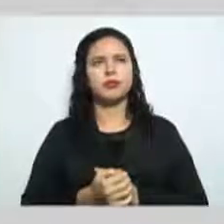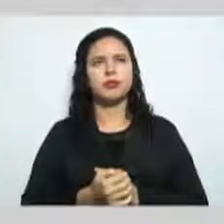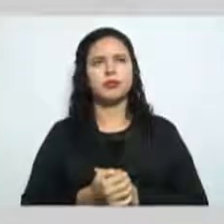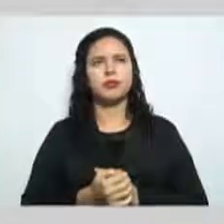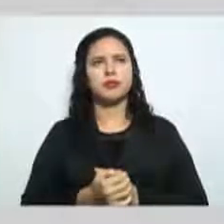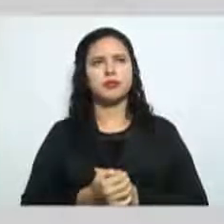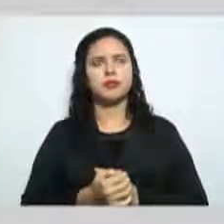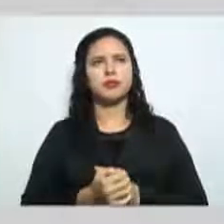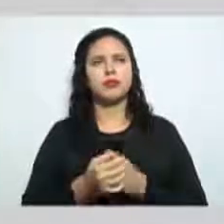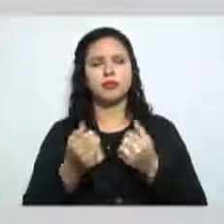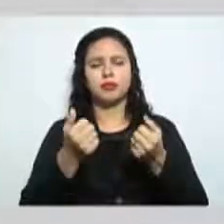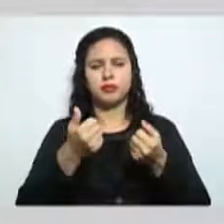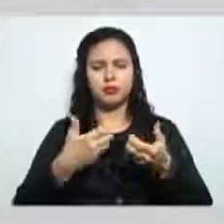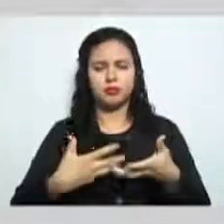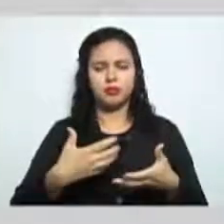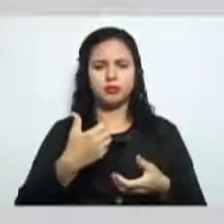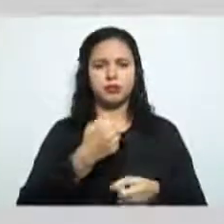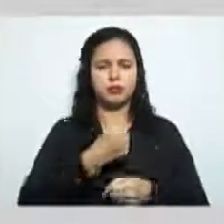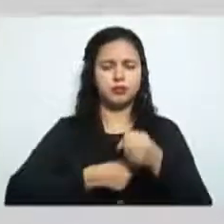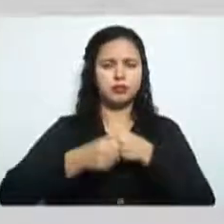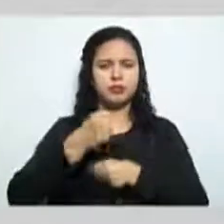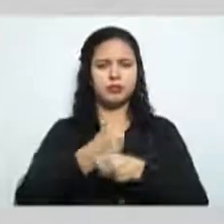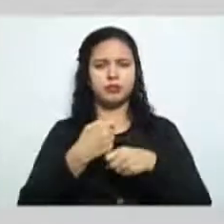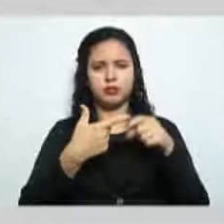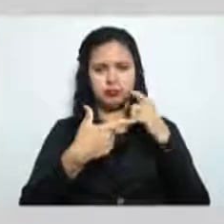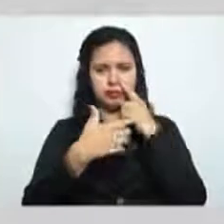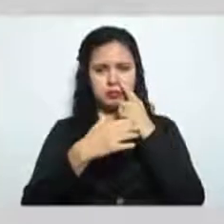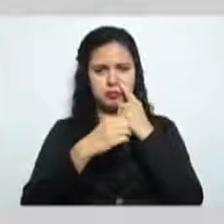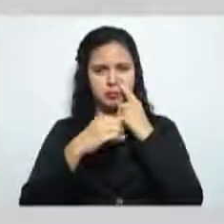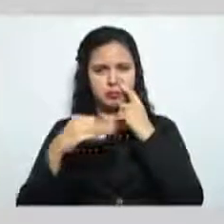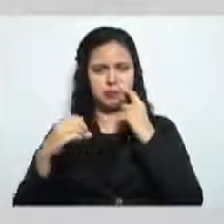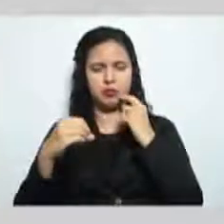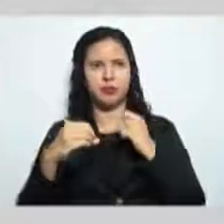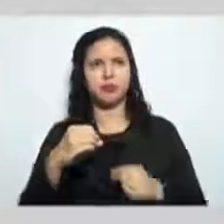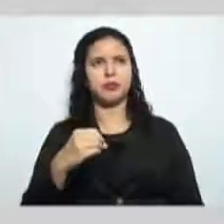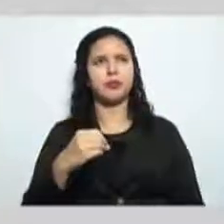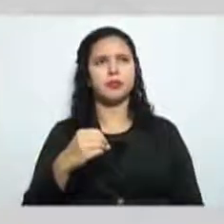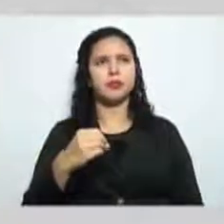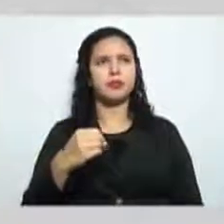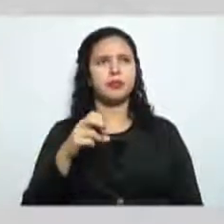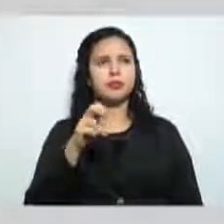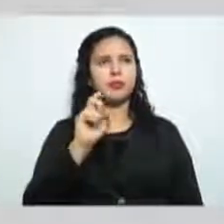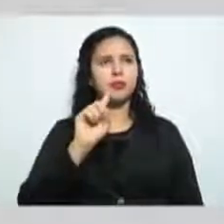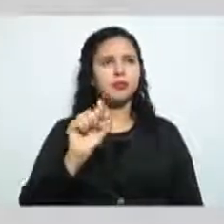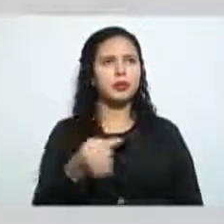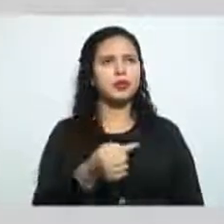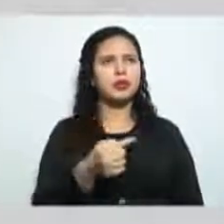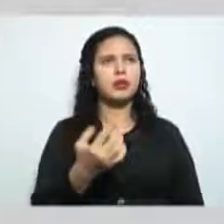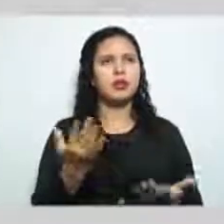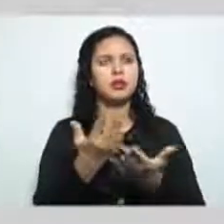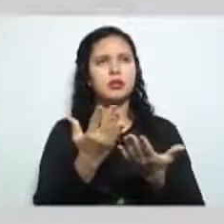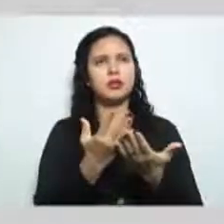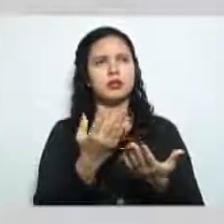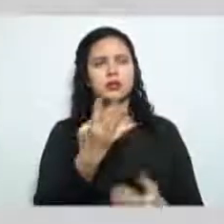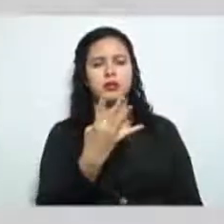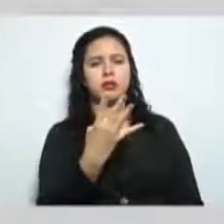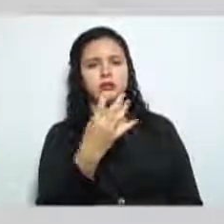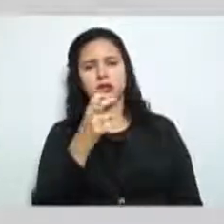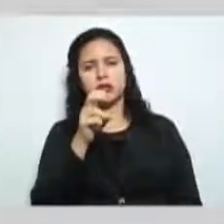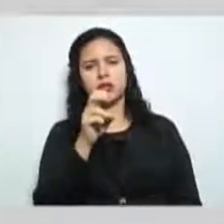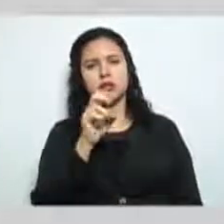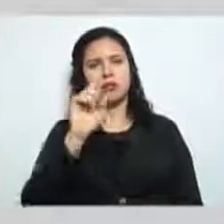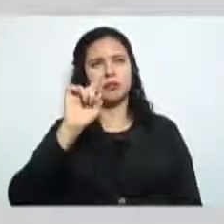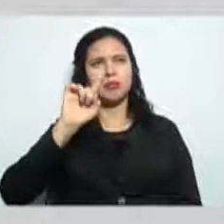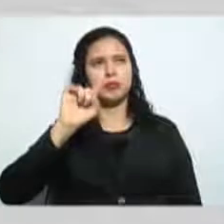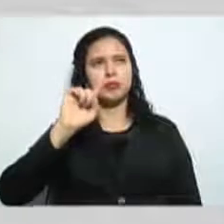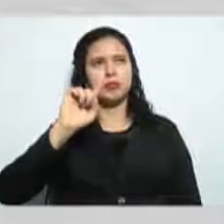do ano de 2000. E esse PIB está se aproximando cada vez mais de 40 bilhões. Olha a diferença, olha o pulo aqui que eu